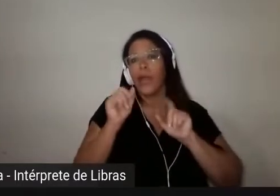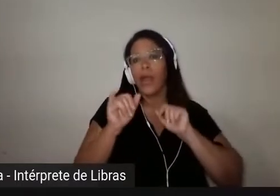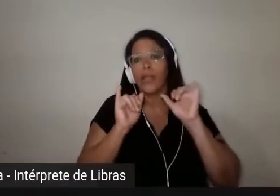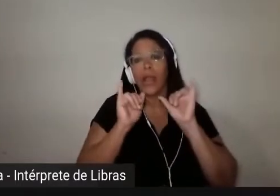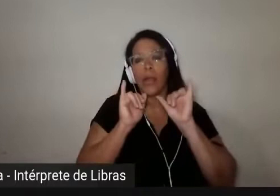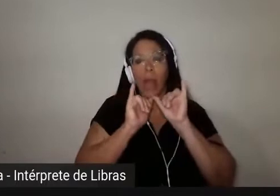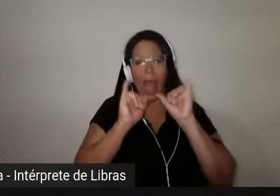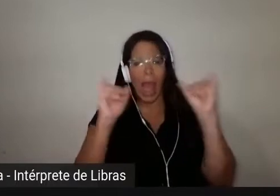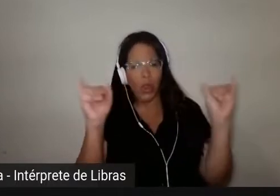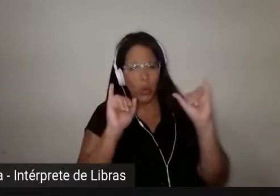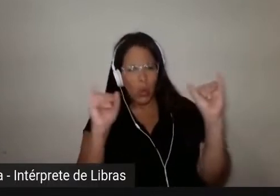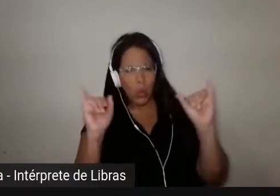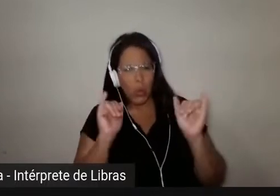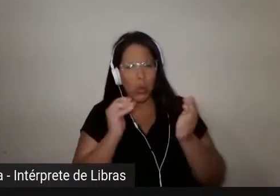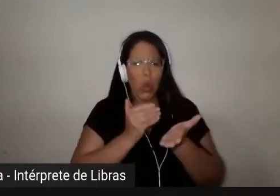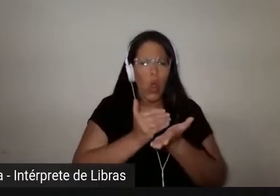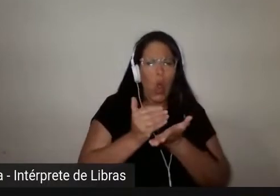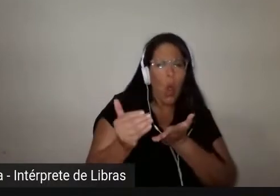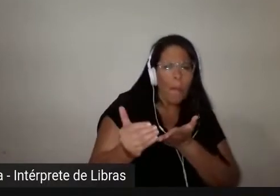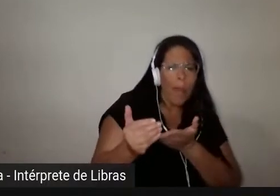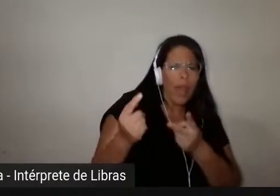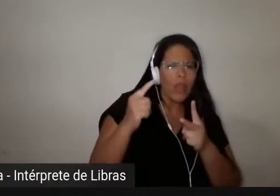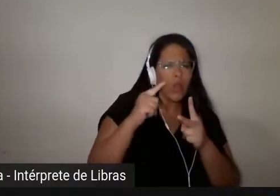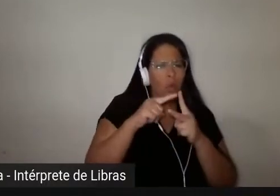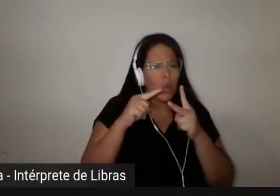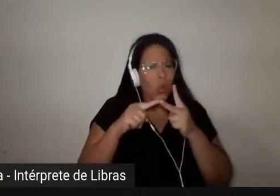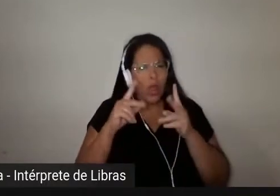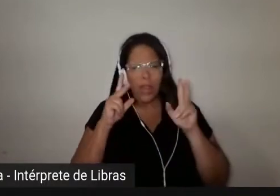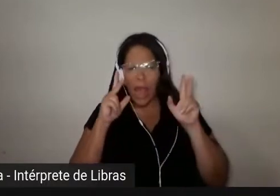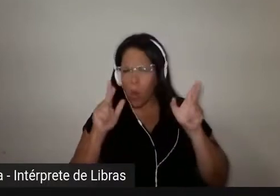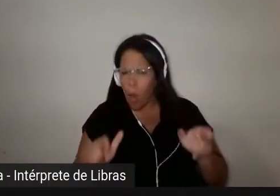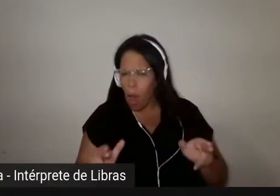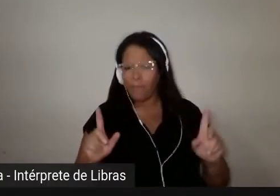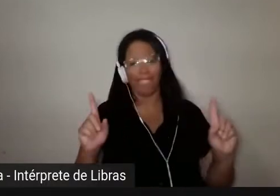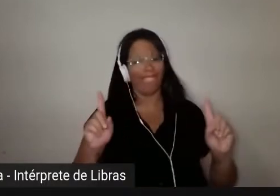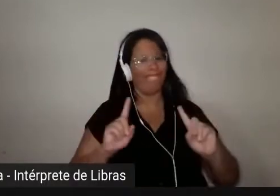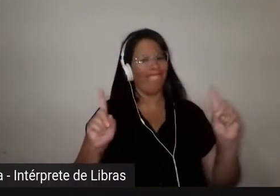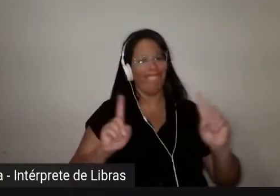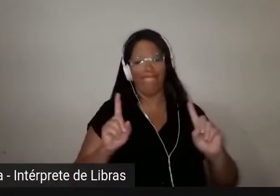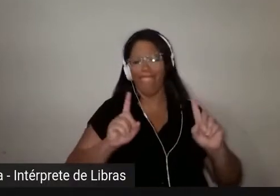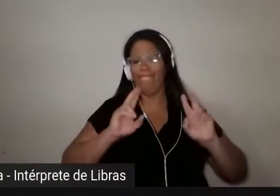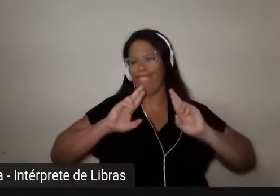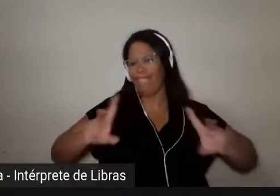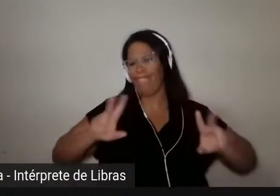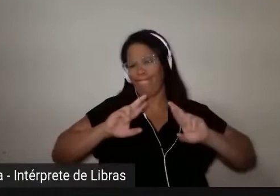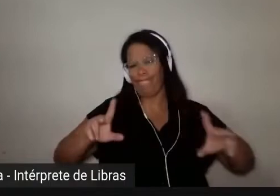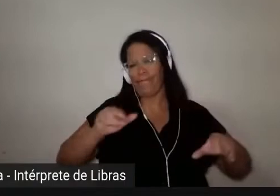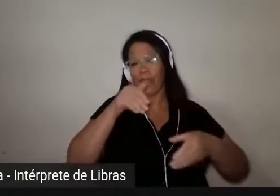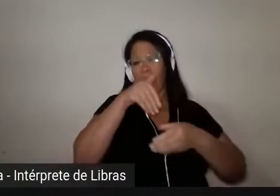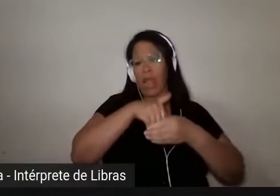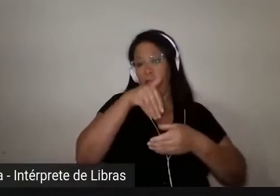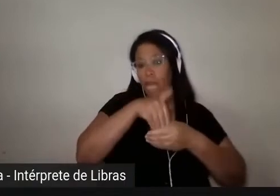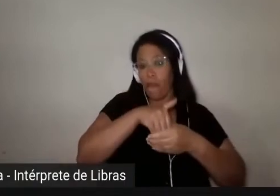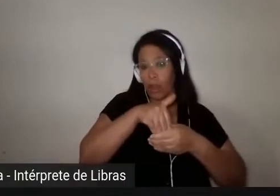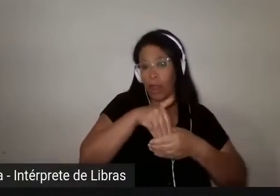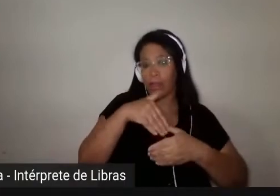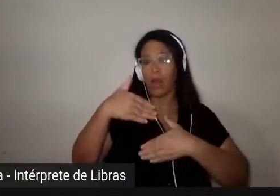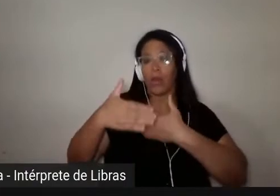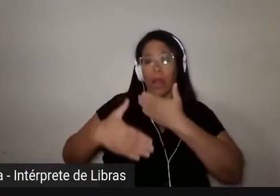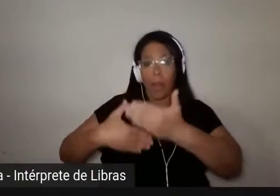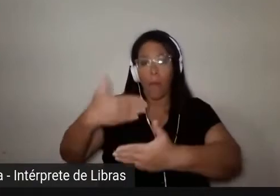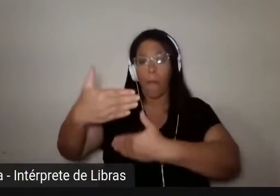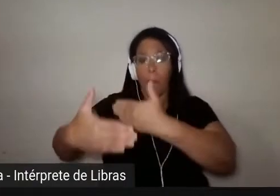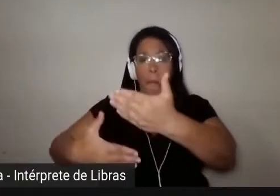com início, e existe uma diferença, né? Porque você tem a fase de votação e o processamento da votação,